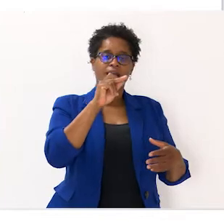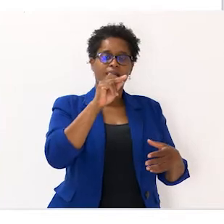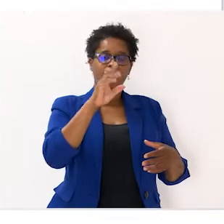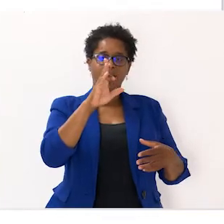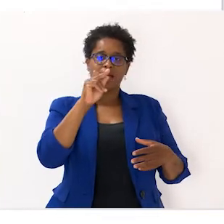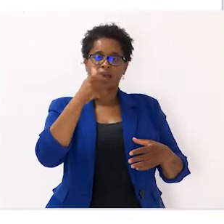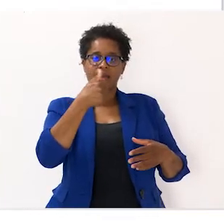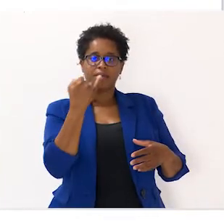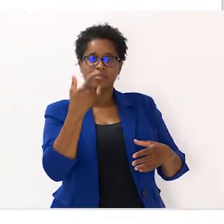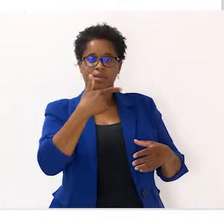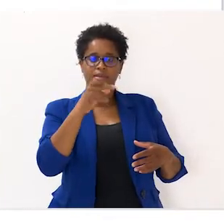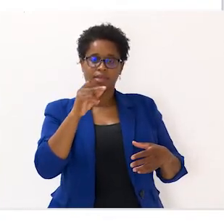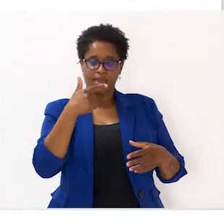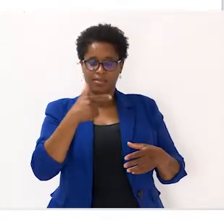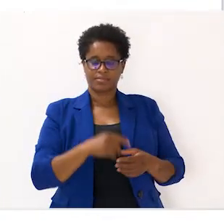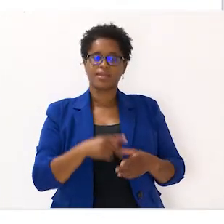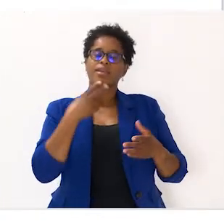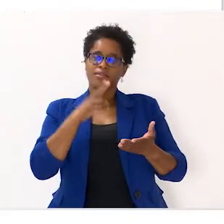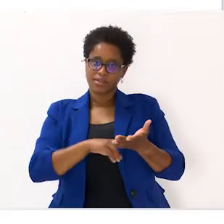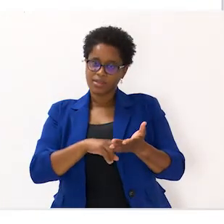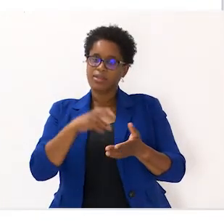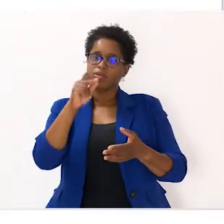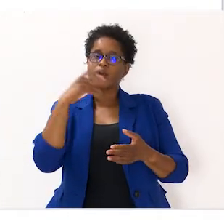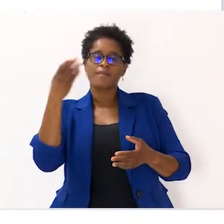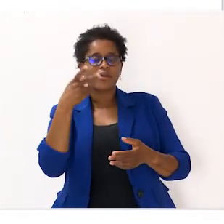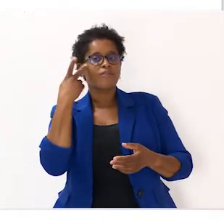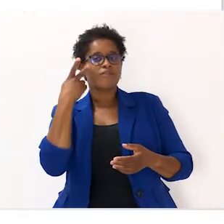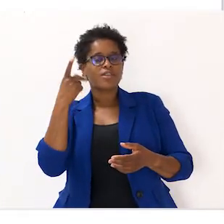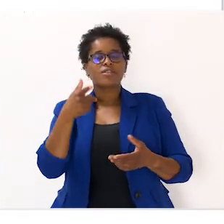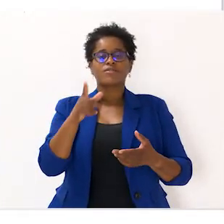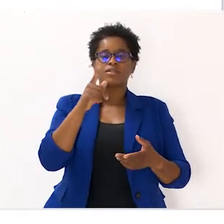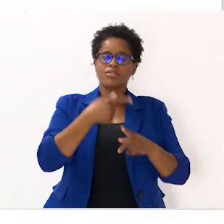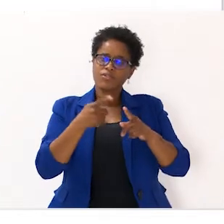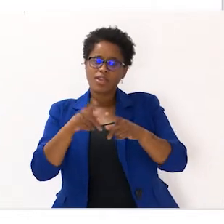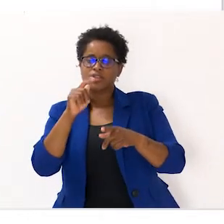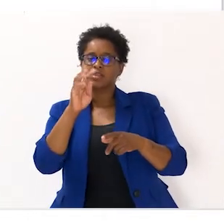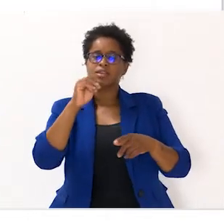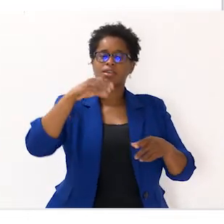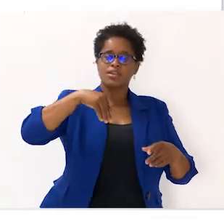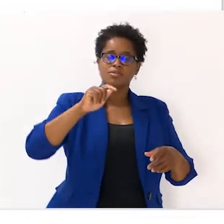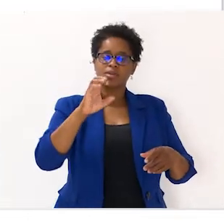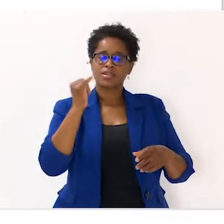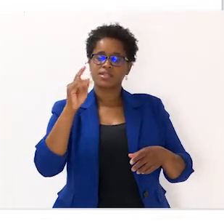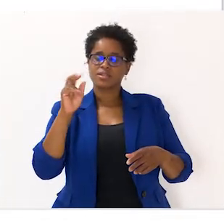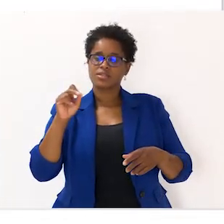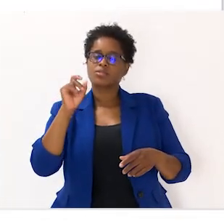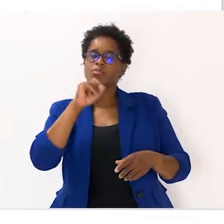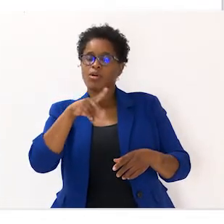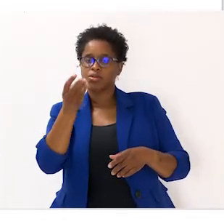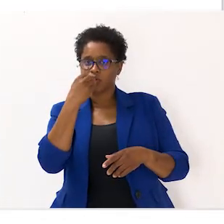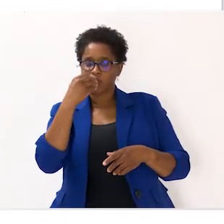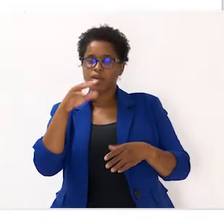Habitat, exatamente. O ambiente onde vivem determinadas espécies, onde eles podem se